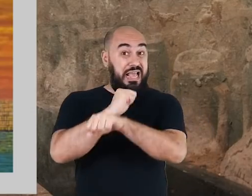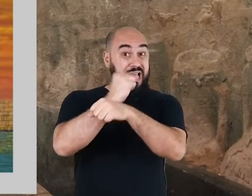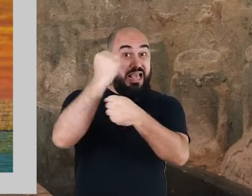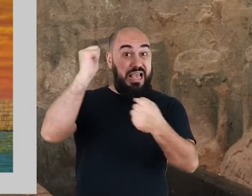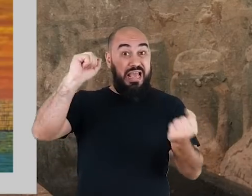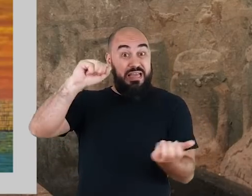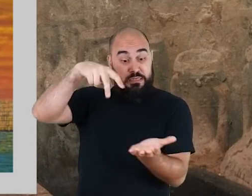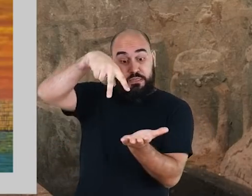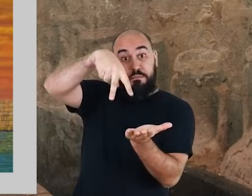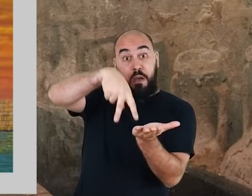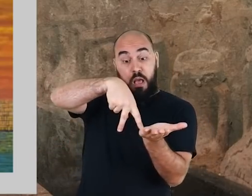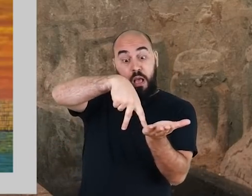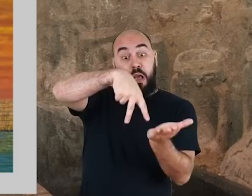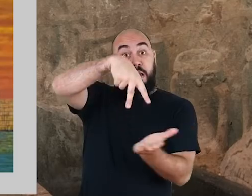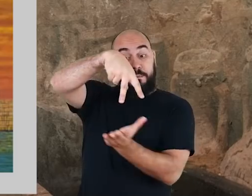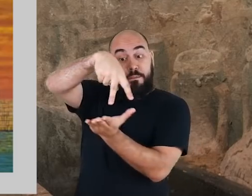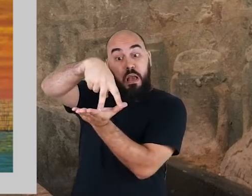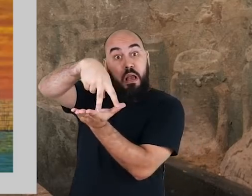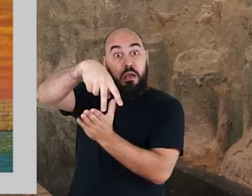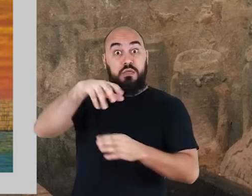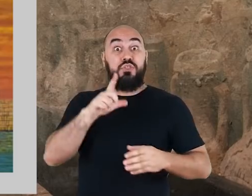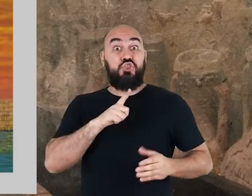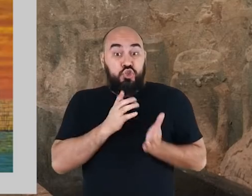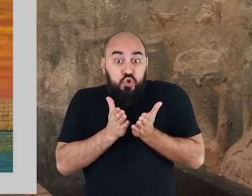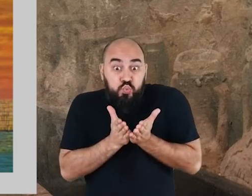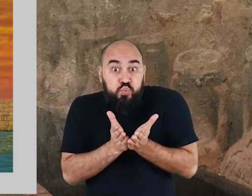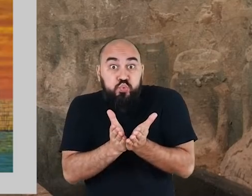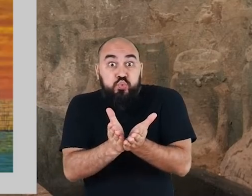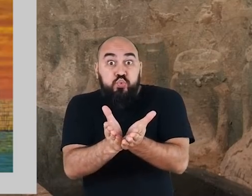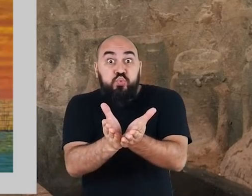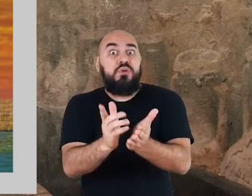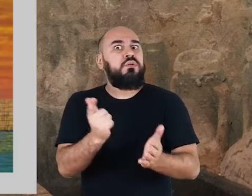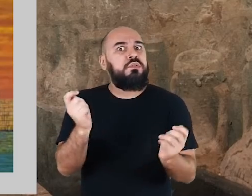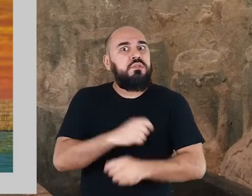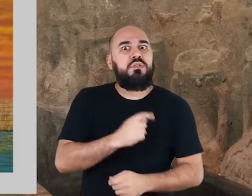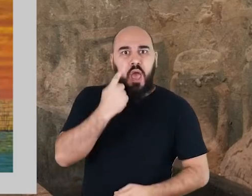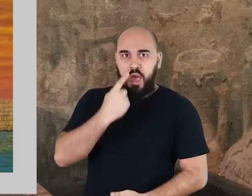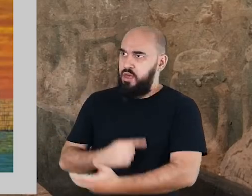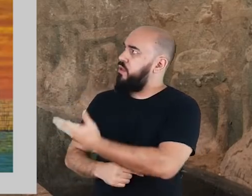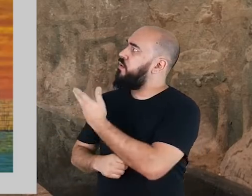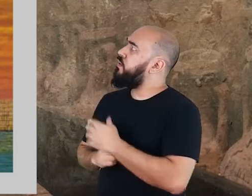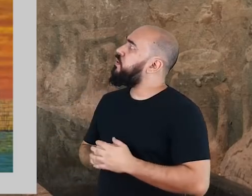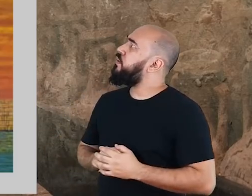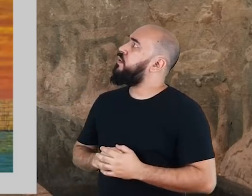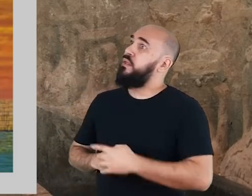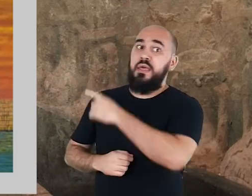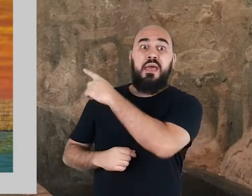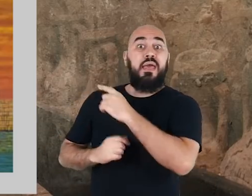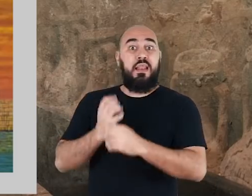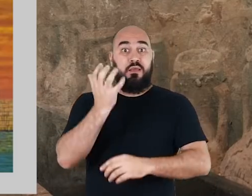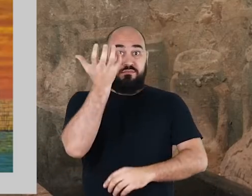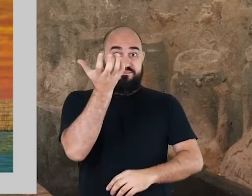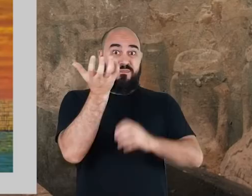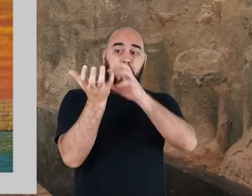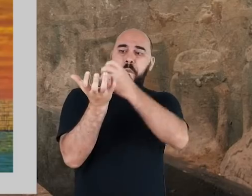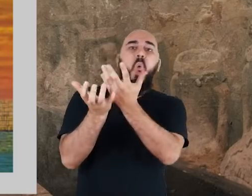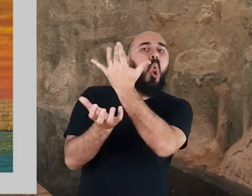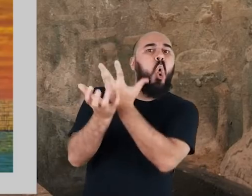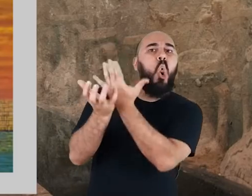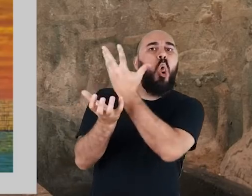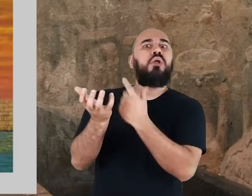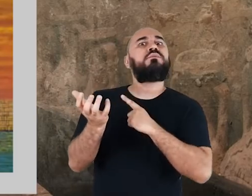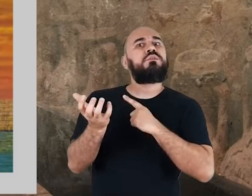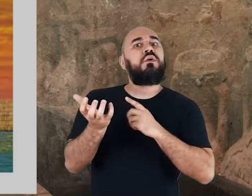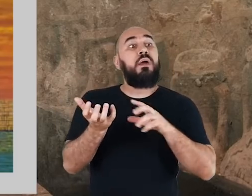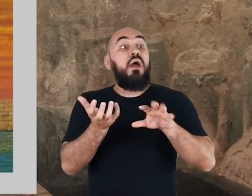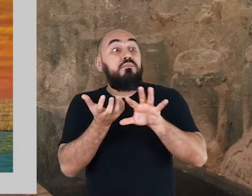pernas. Ela celebraria o culto ao deus Sol e deveria servir para guiar os barcos de porto a